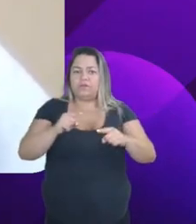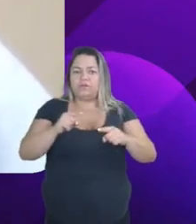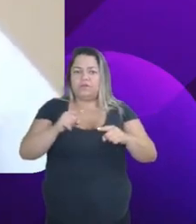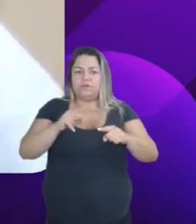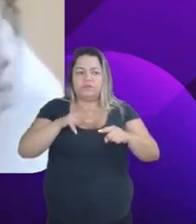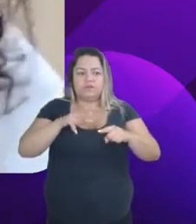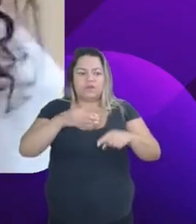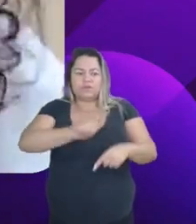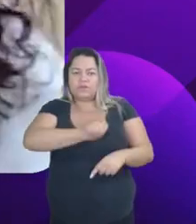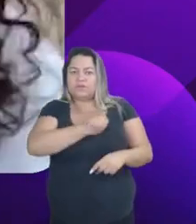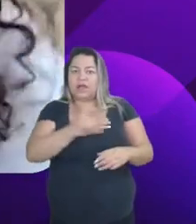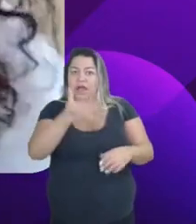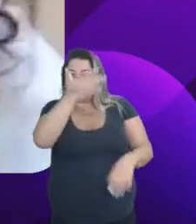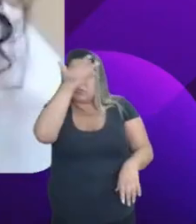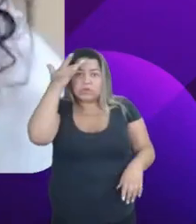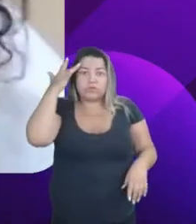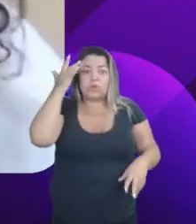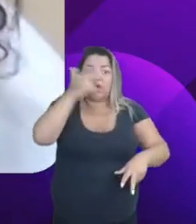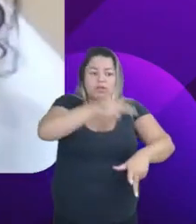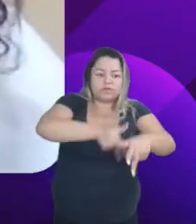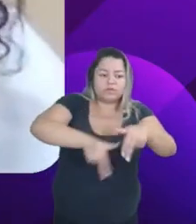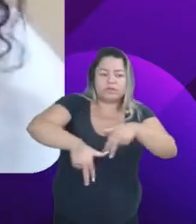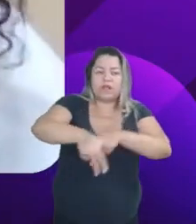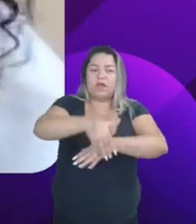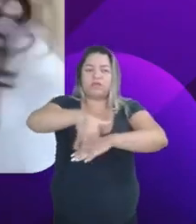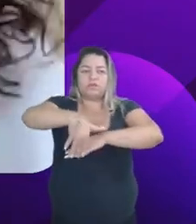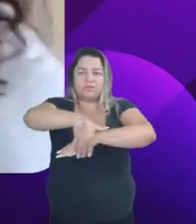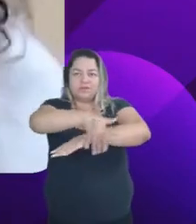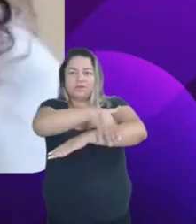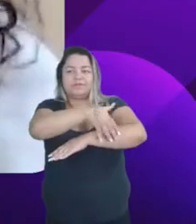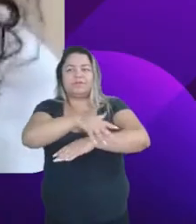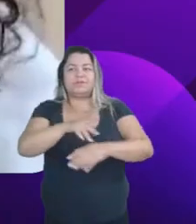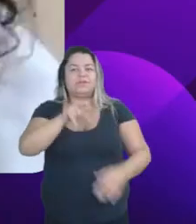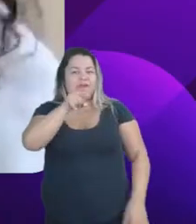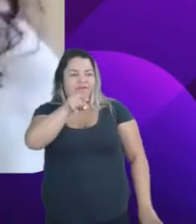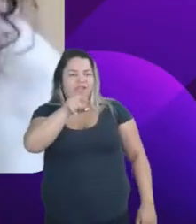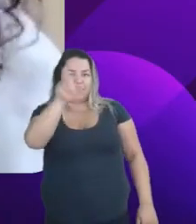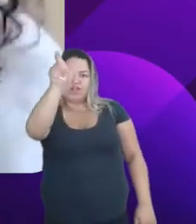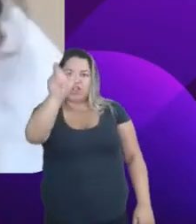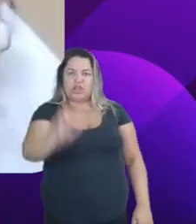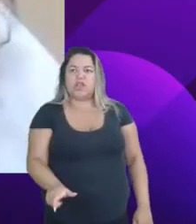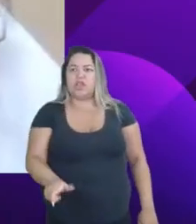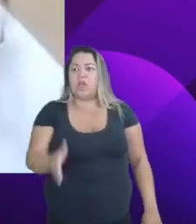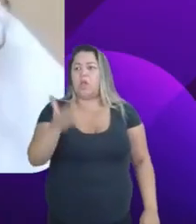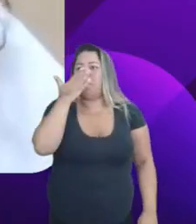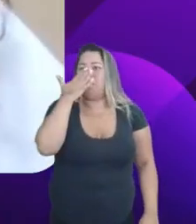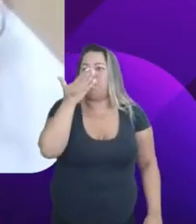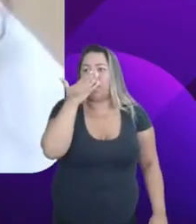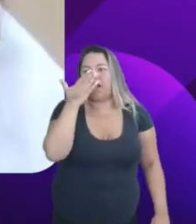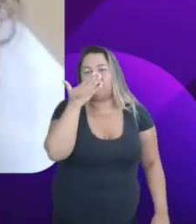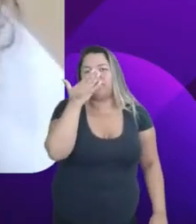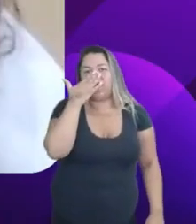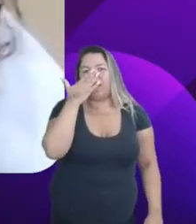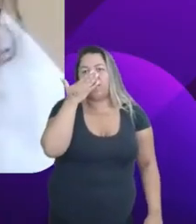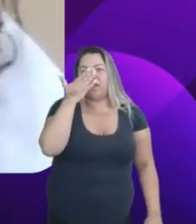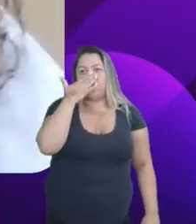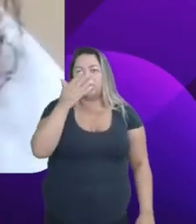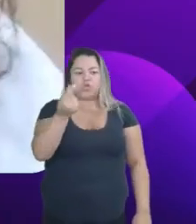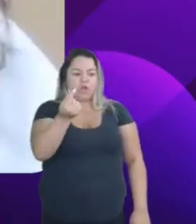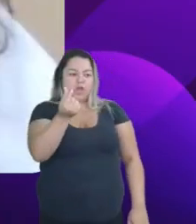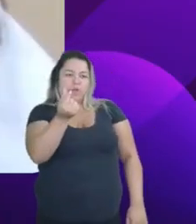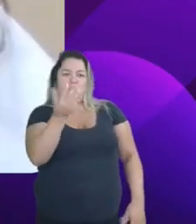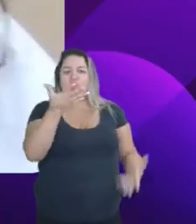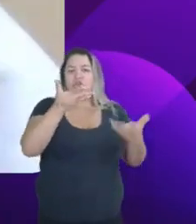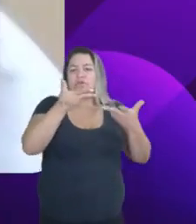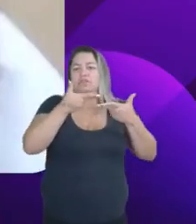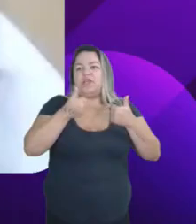pessoas? Quando eu estou passando na rua e ele está no bar gritando, tá vindo aquela ali? Aquela ali é uma vagabunda, rapaz. Anda bonita assim com meu dinheiro.